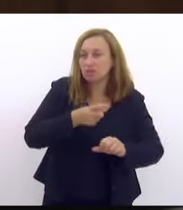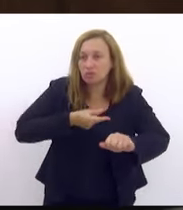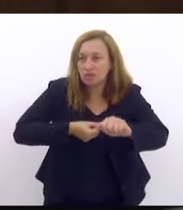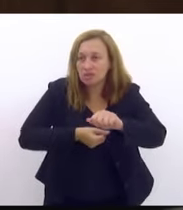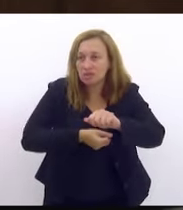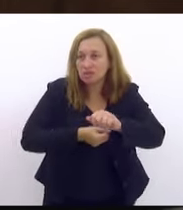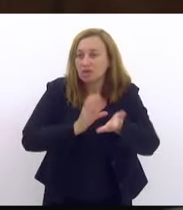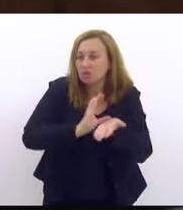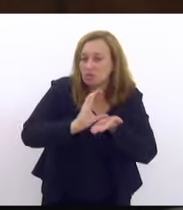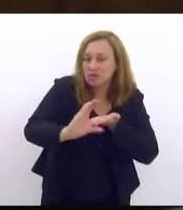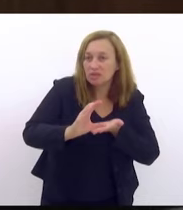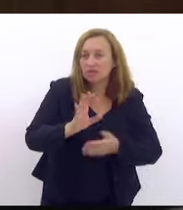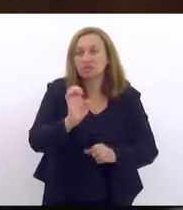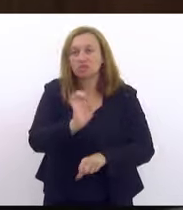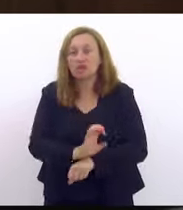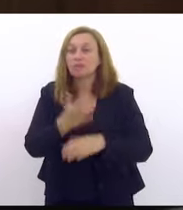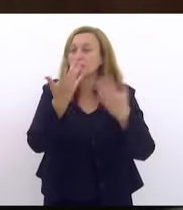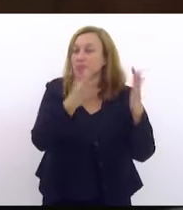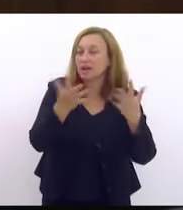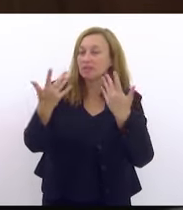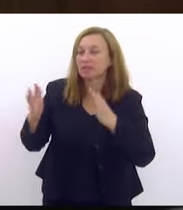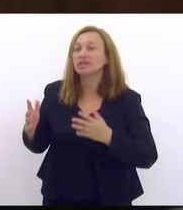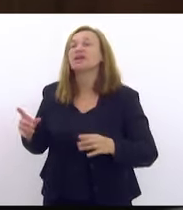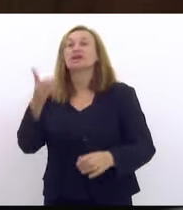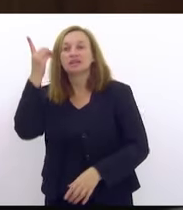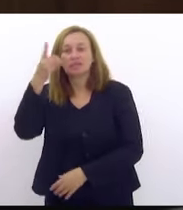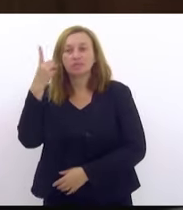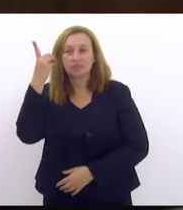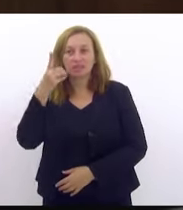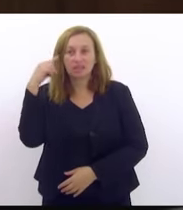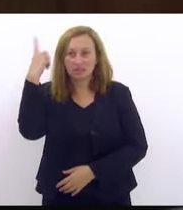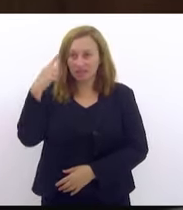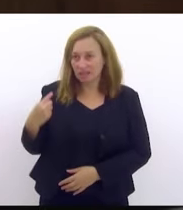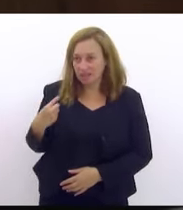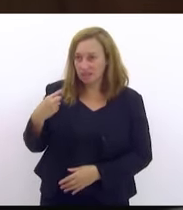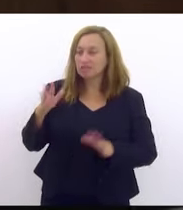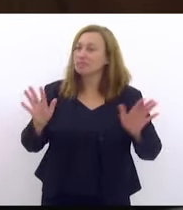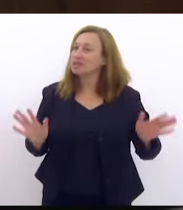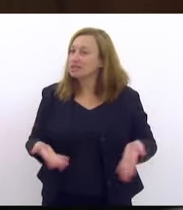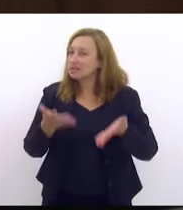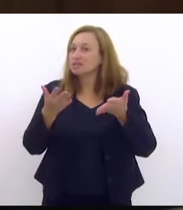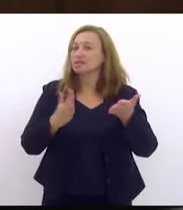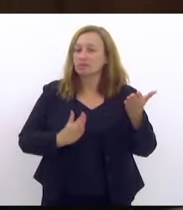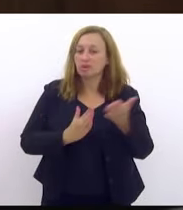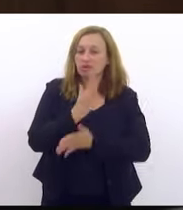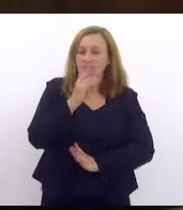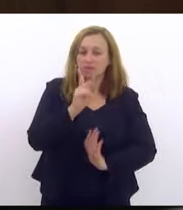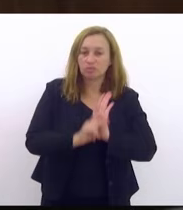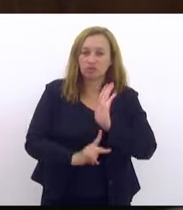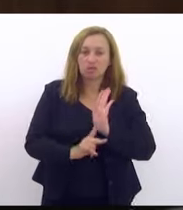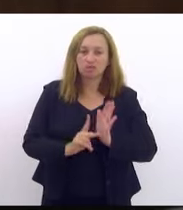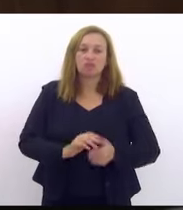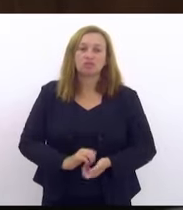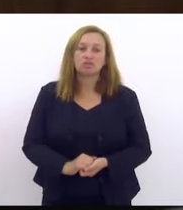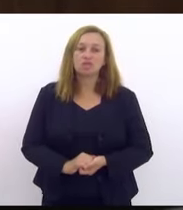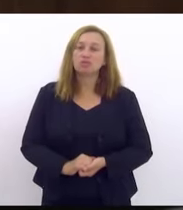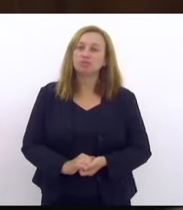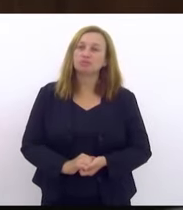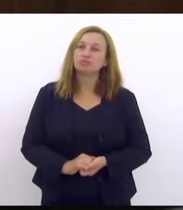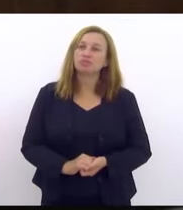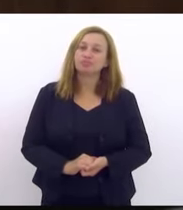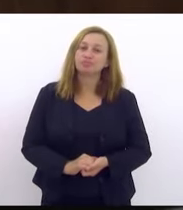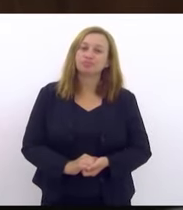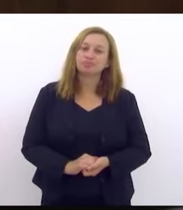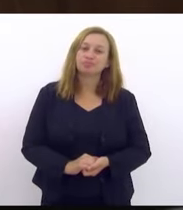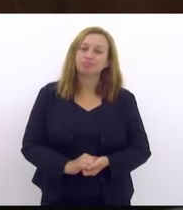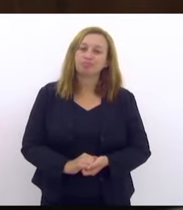para tal. Então, parabenizar aí a deputada Dani Monteiro pela excelente aprovação desse projeto. E outro tema, senhor, que me traz